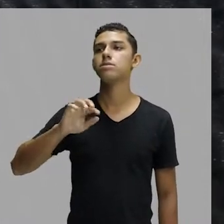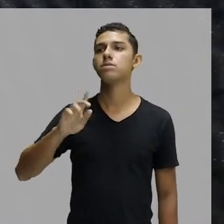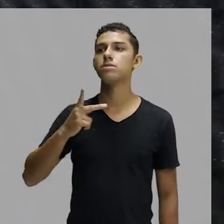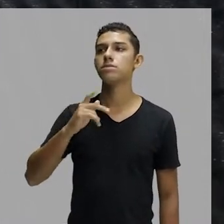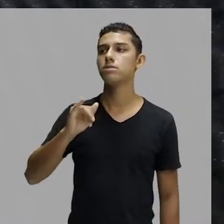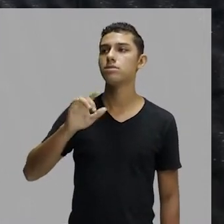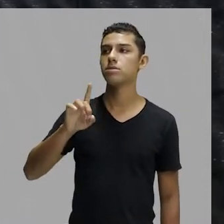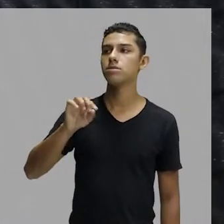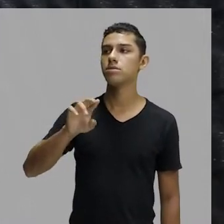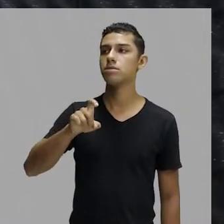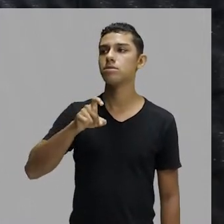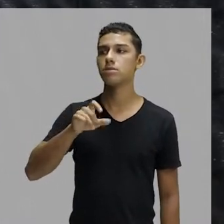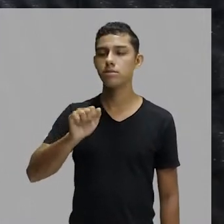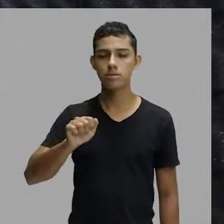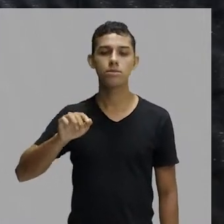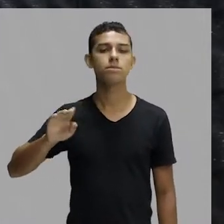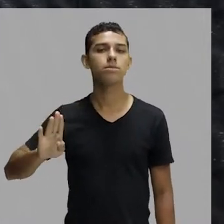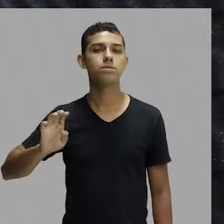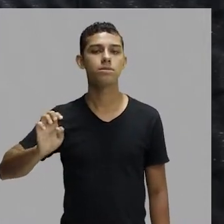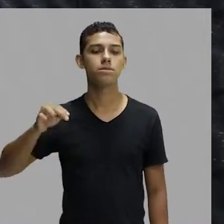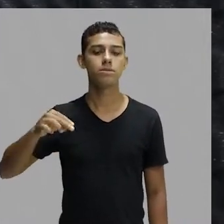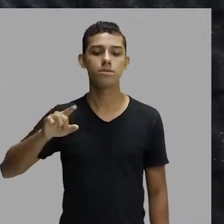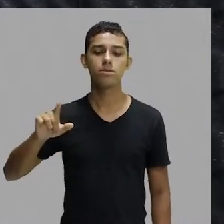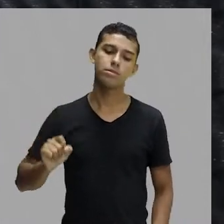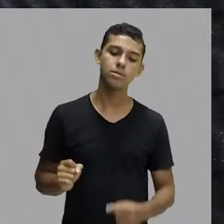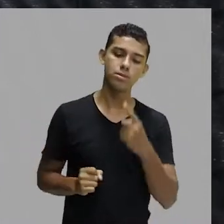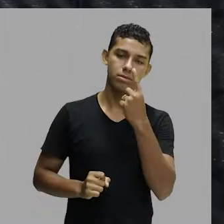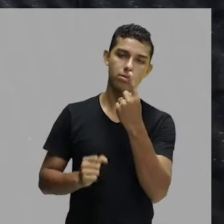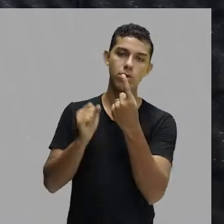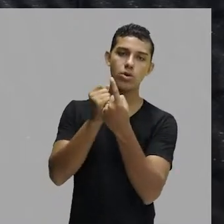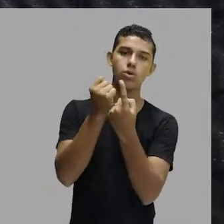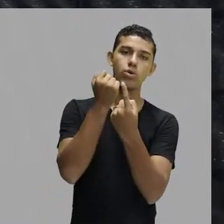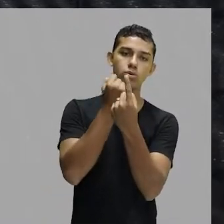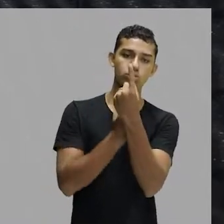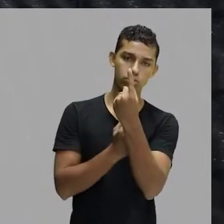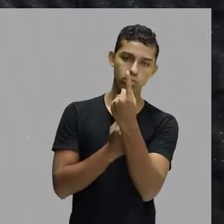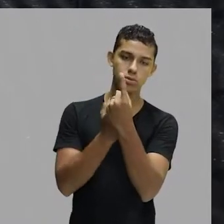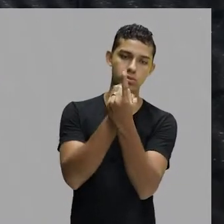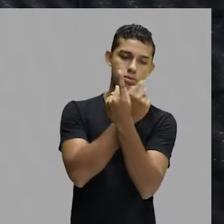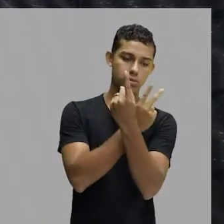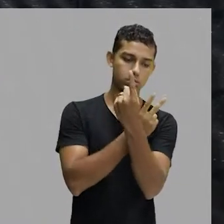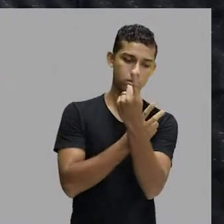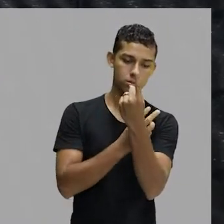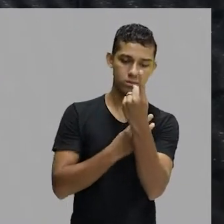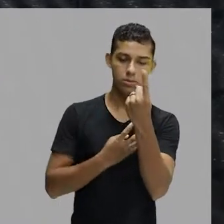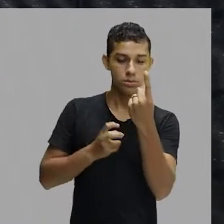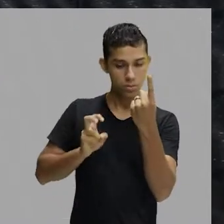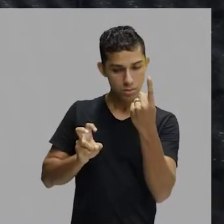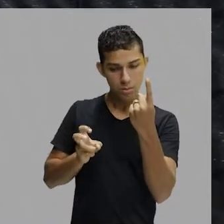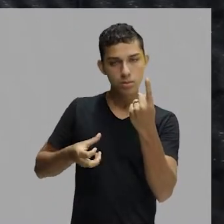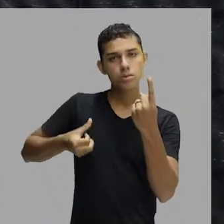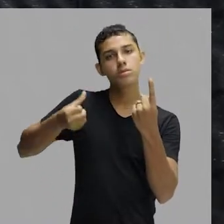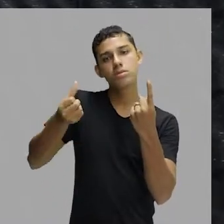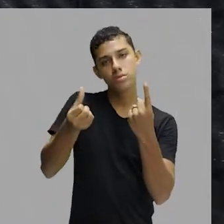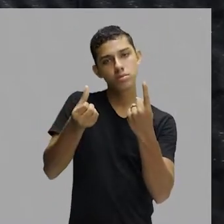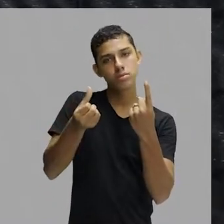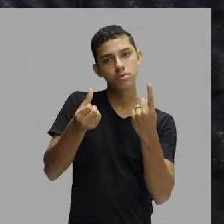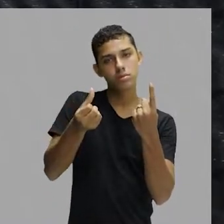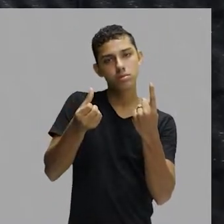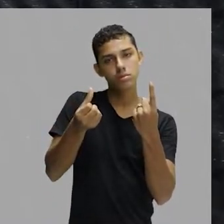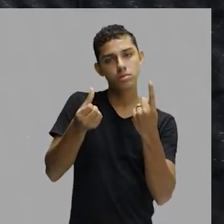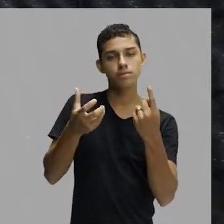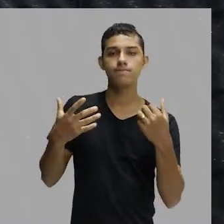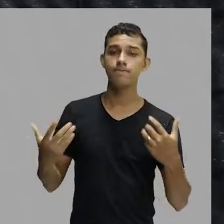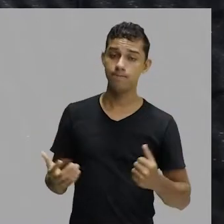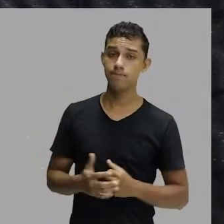trihidroxibenzeno. Se fosse no sentido anti-horário, seria 1, 2, 3, 4, 5, 6.